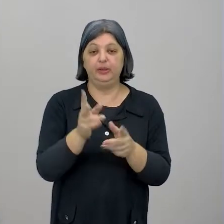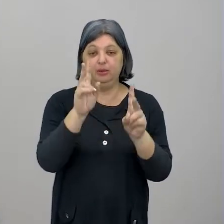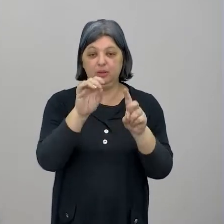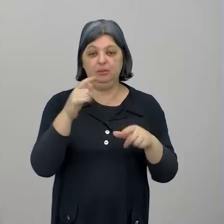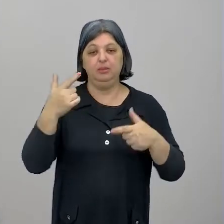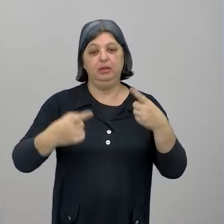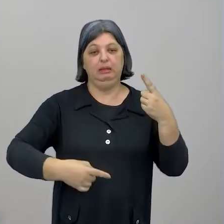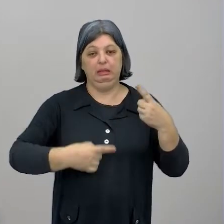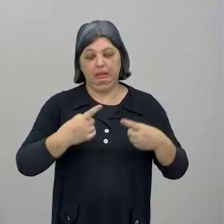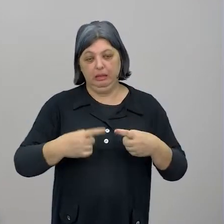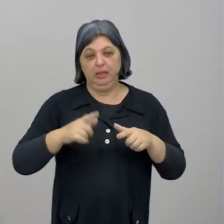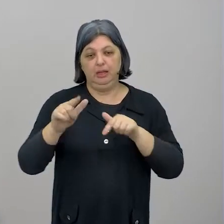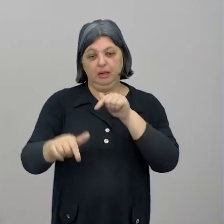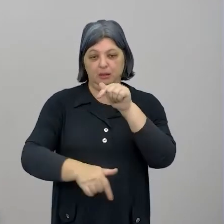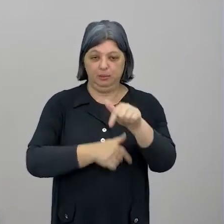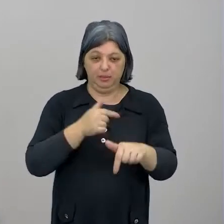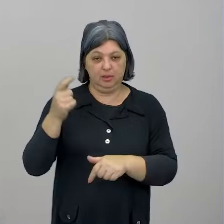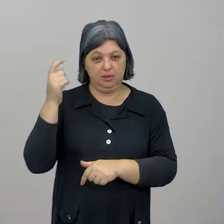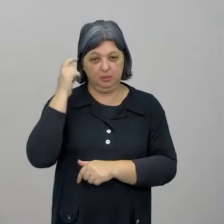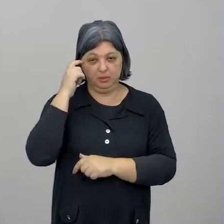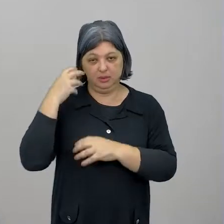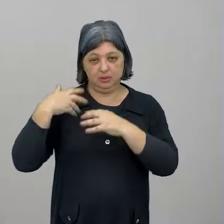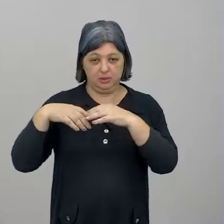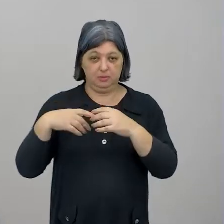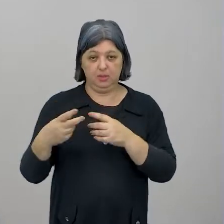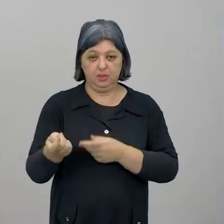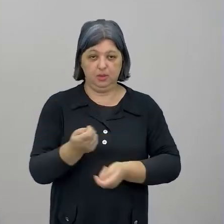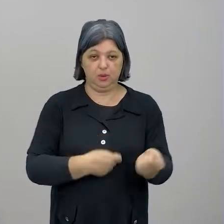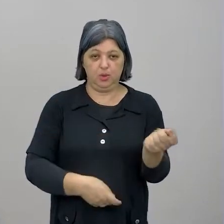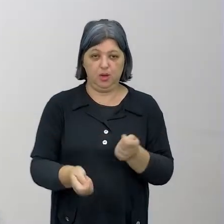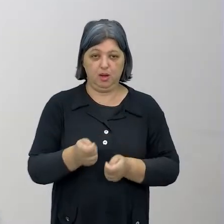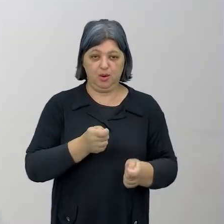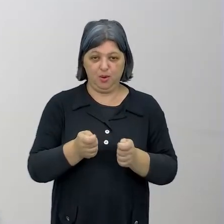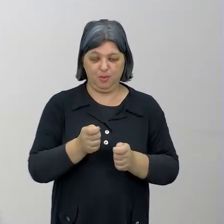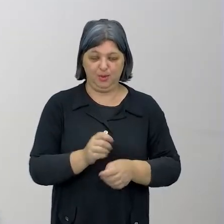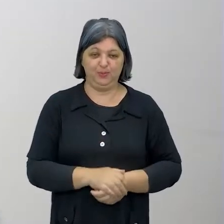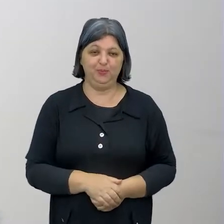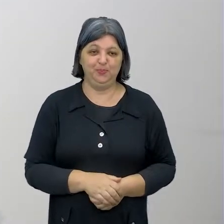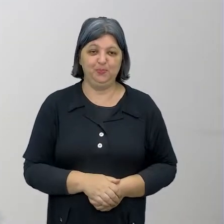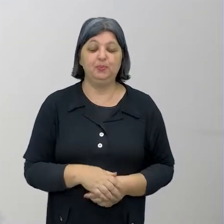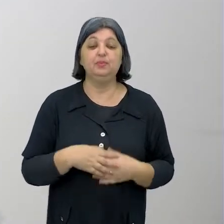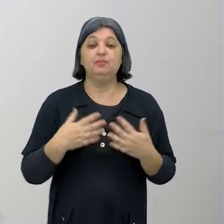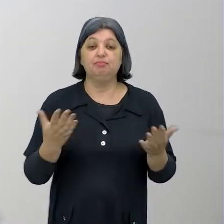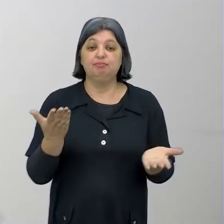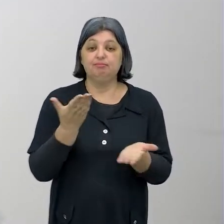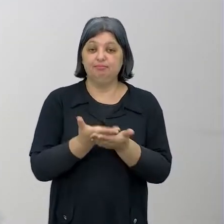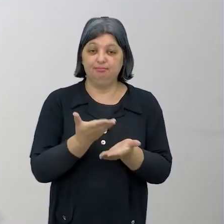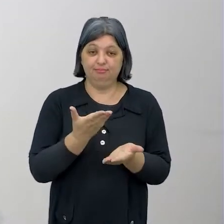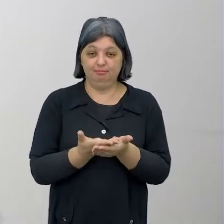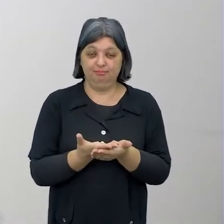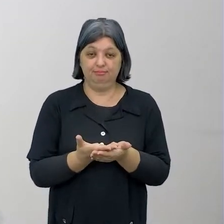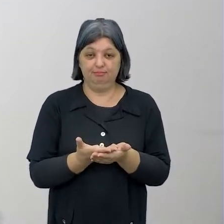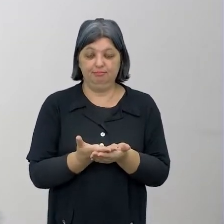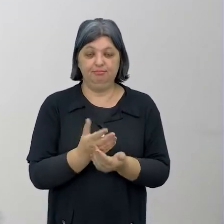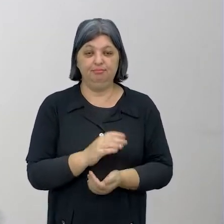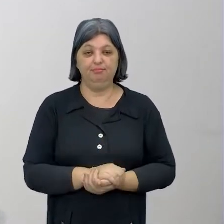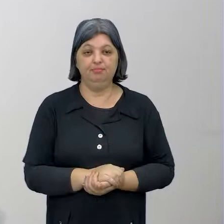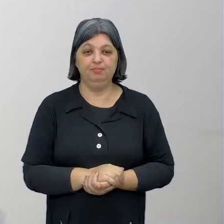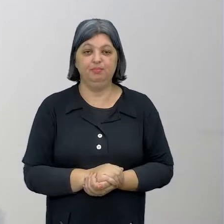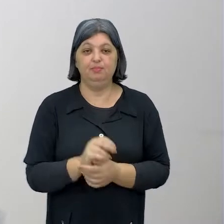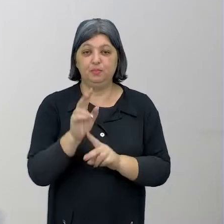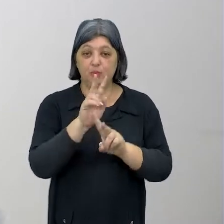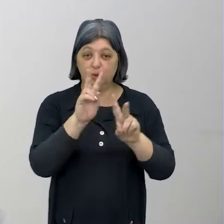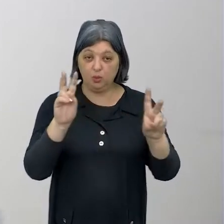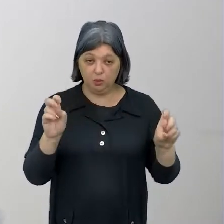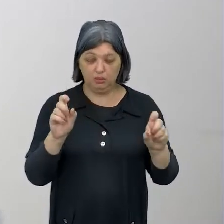trabalho, política, pensamento econômico, né? Muito bem. Por falar em aula, a gente vai deixar aqui muito